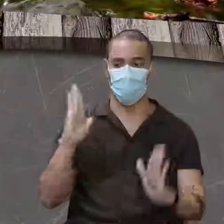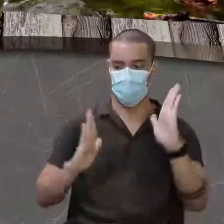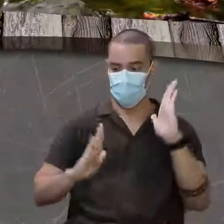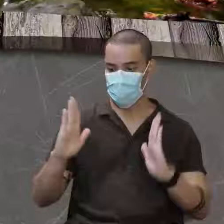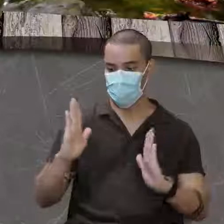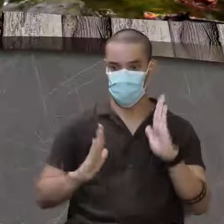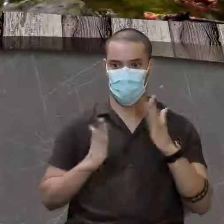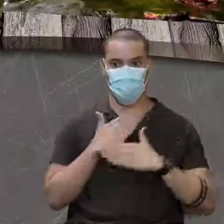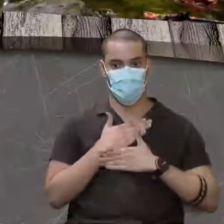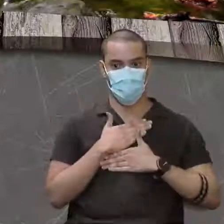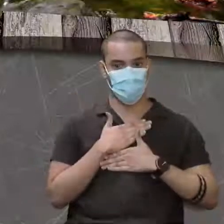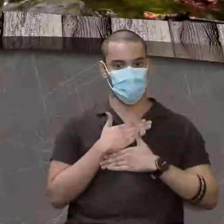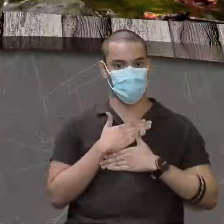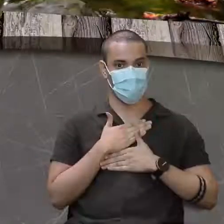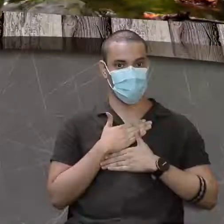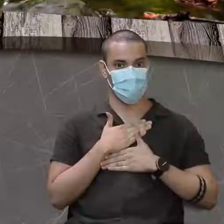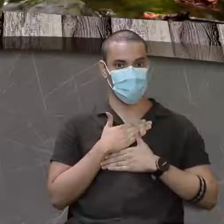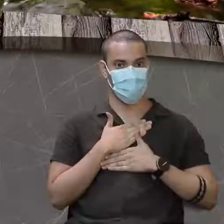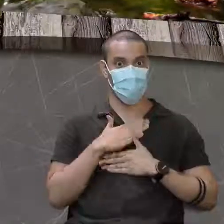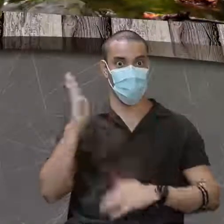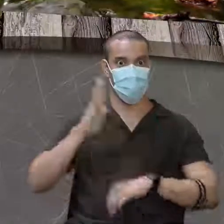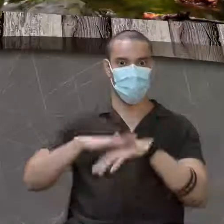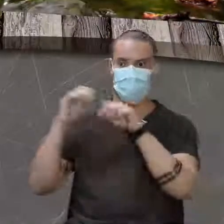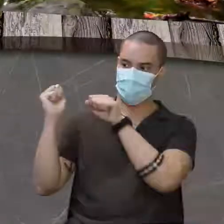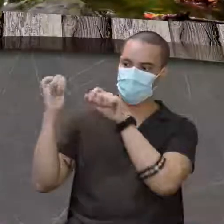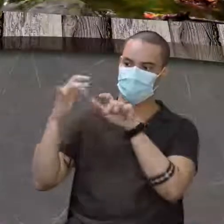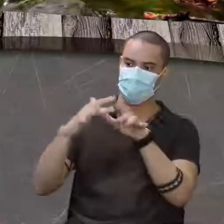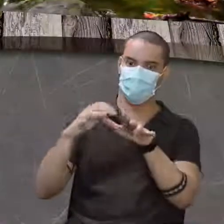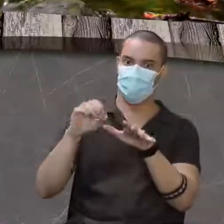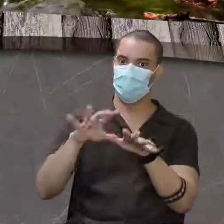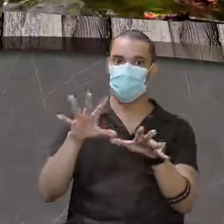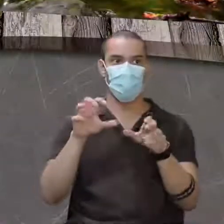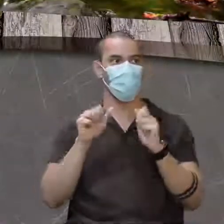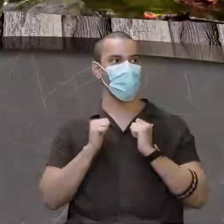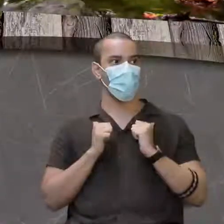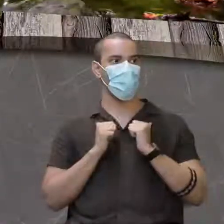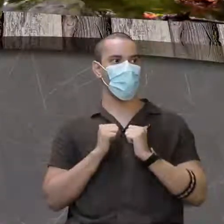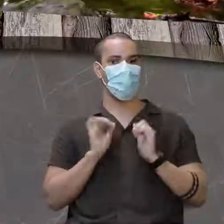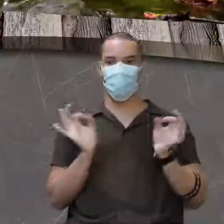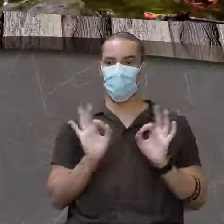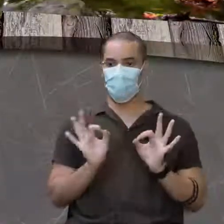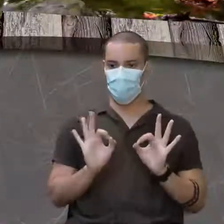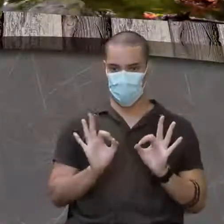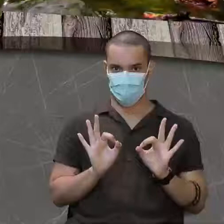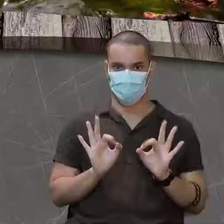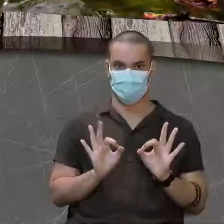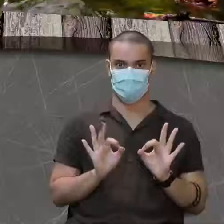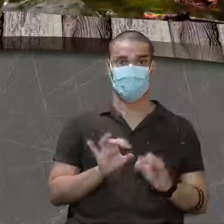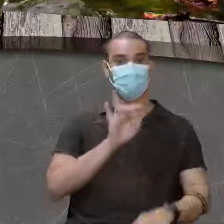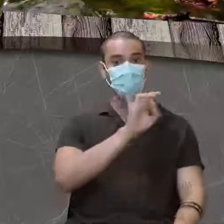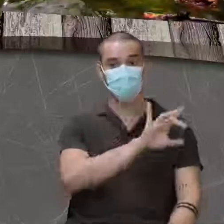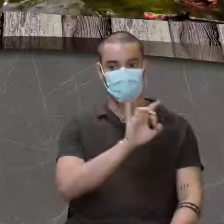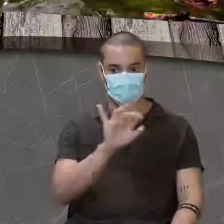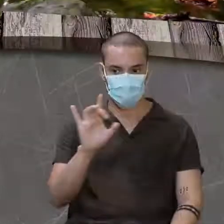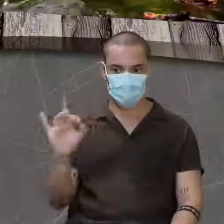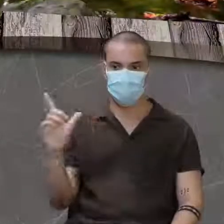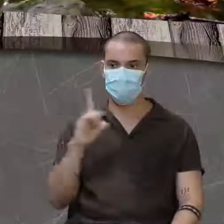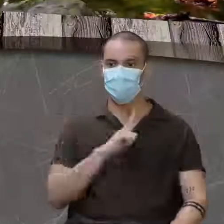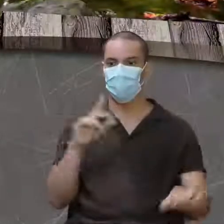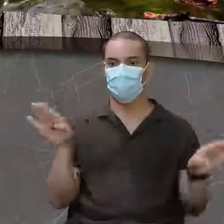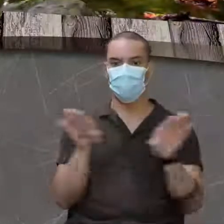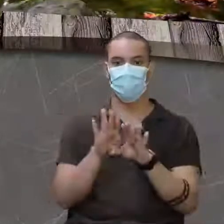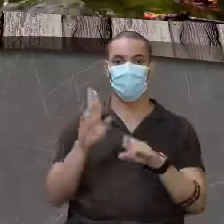período em que elas vão estar maior ou menor ou sem atividade. Cada um